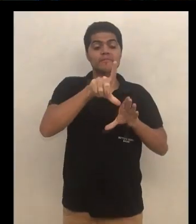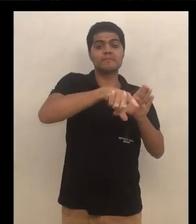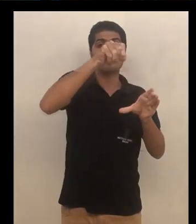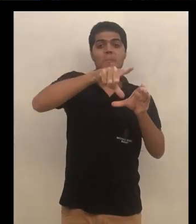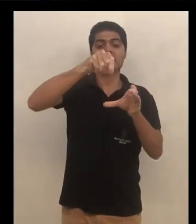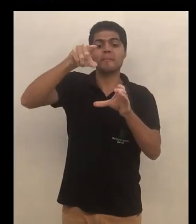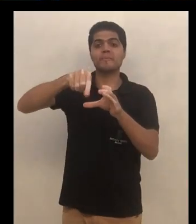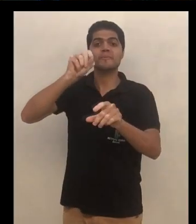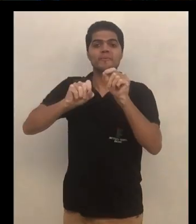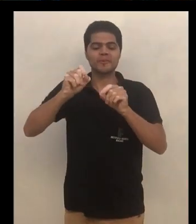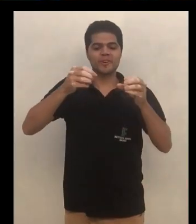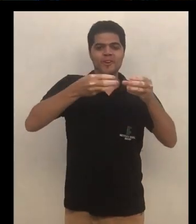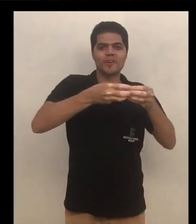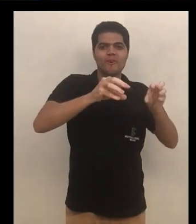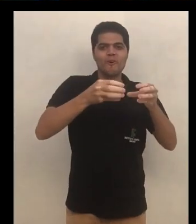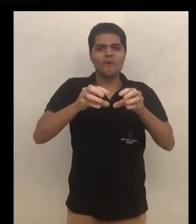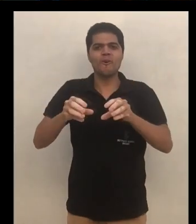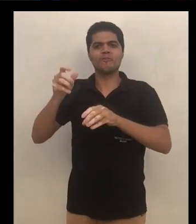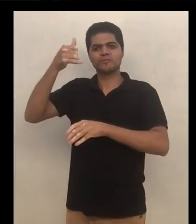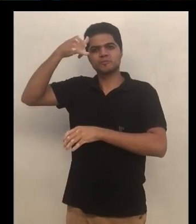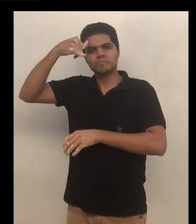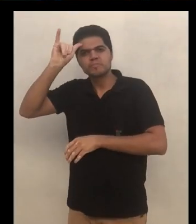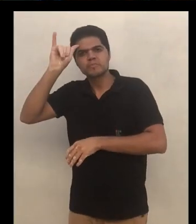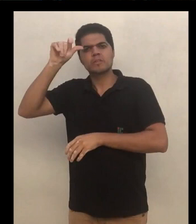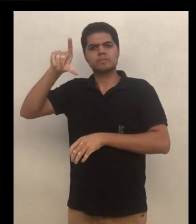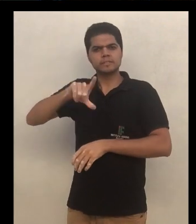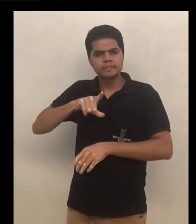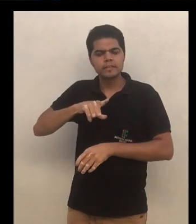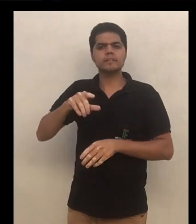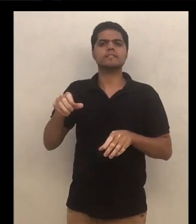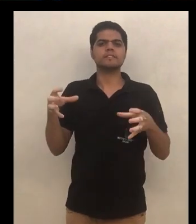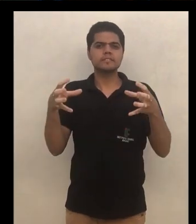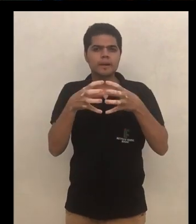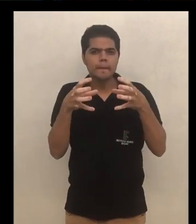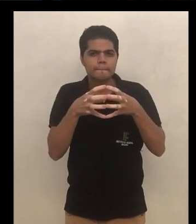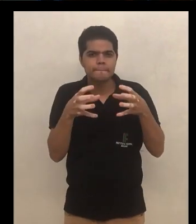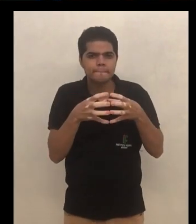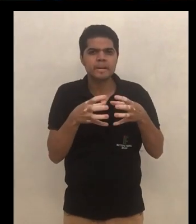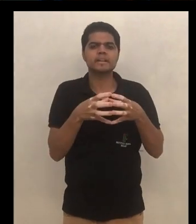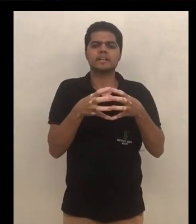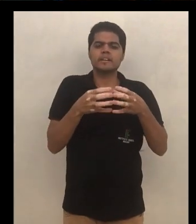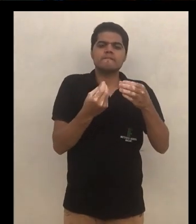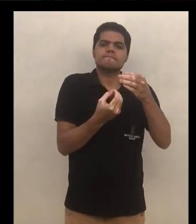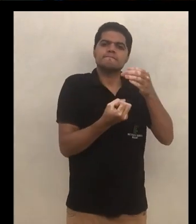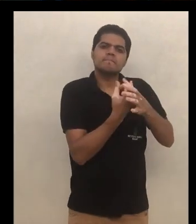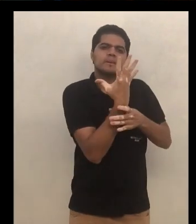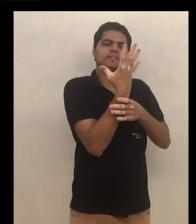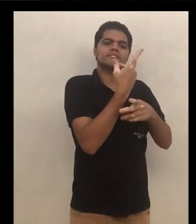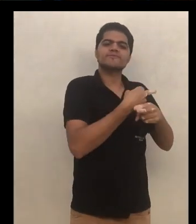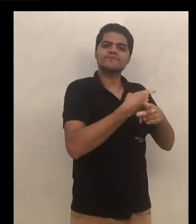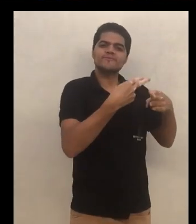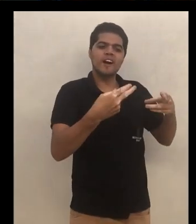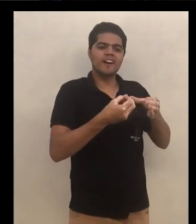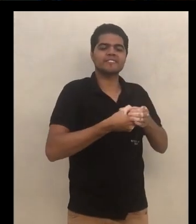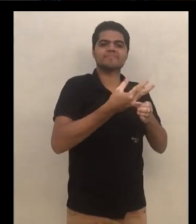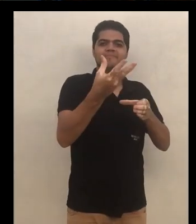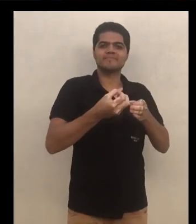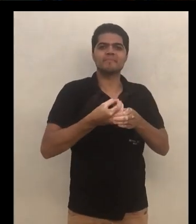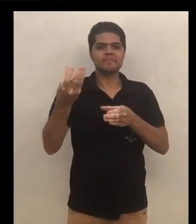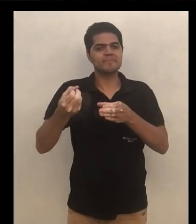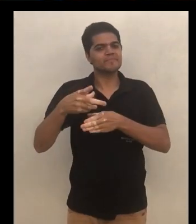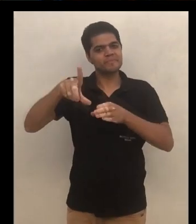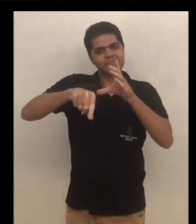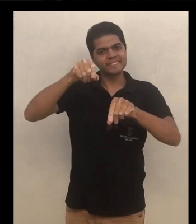ovos no sistema caipira, foi sorteado também plantas como a bezetacea, orapo nobis, e para que o